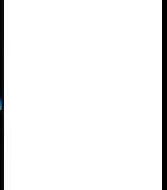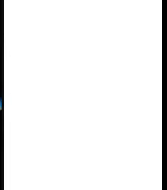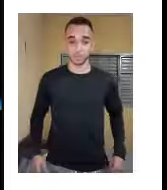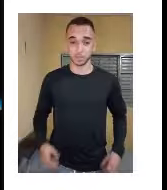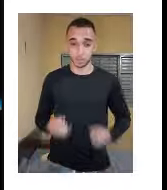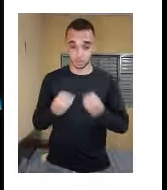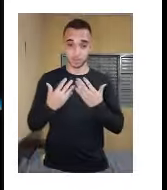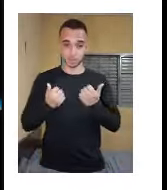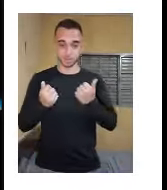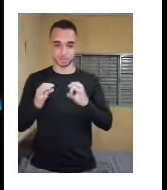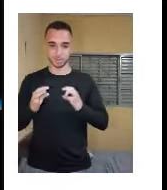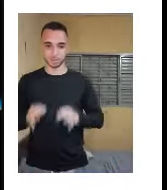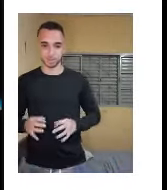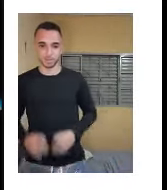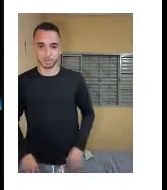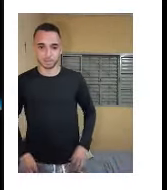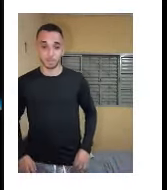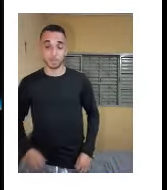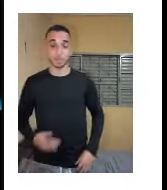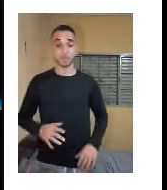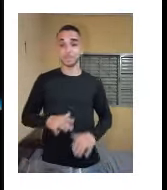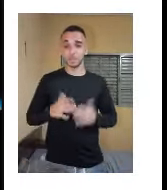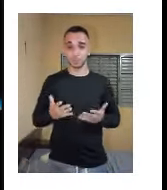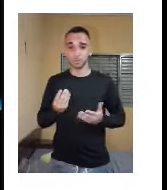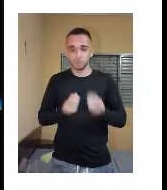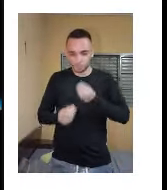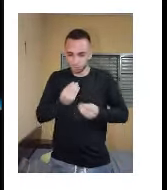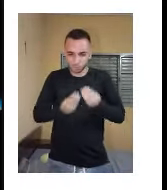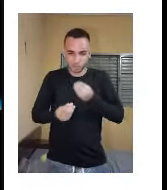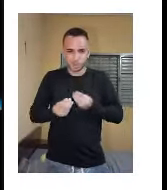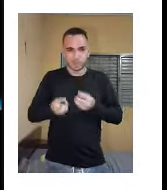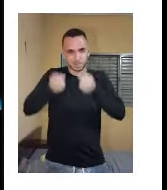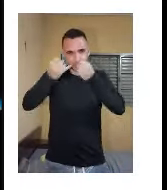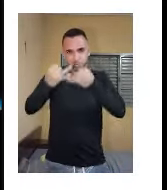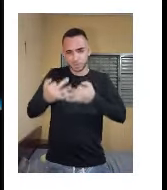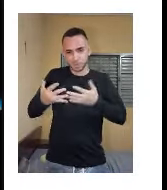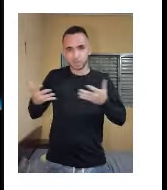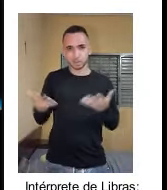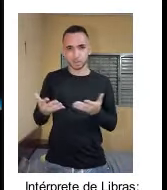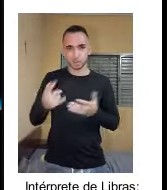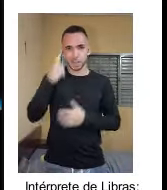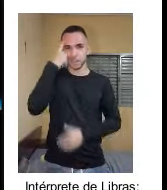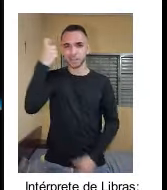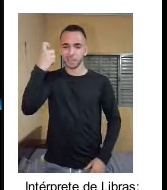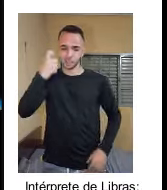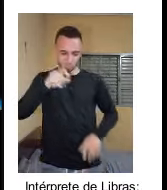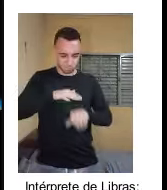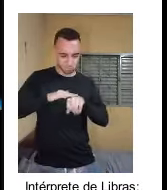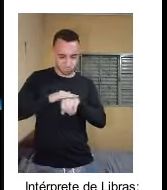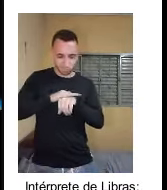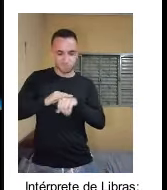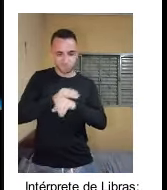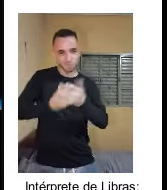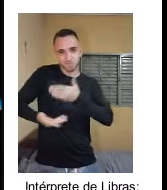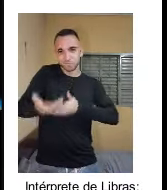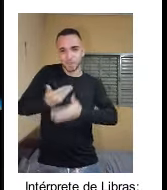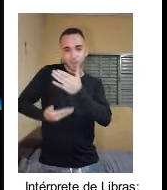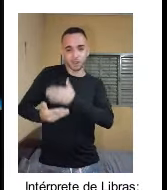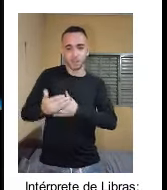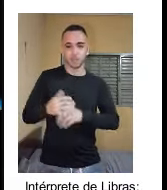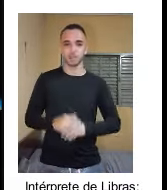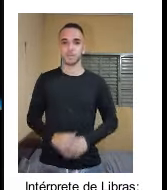obrigado. Então, como foi dito, a ideia aqui é conversar um pouco, né, sobre até mesmo que